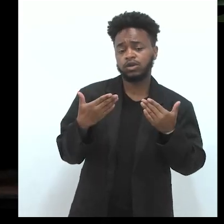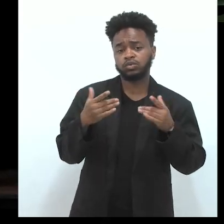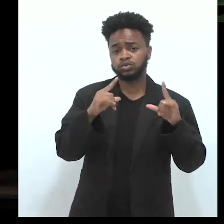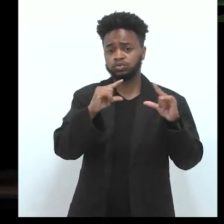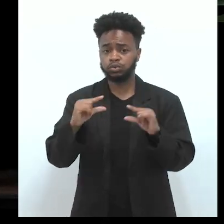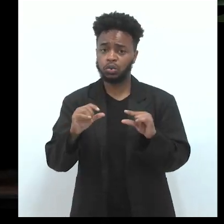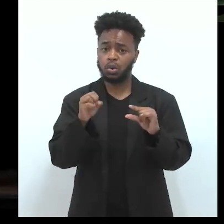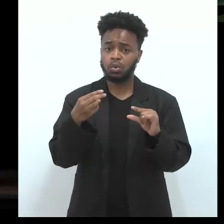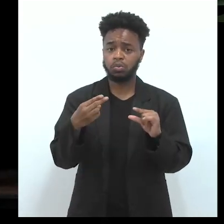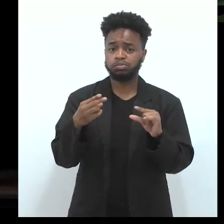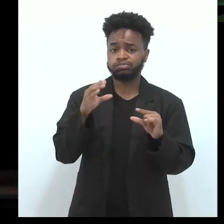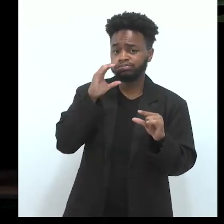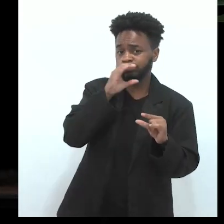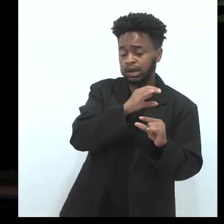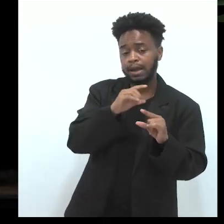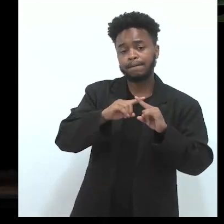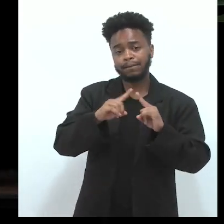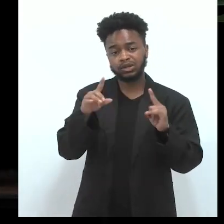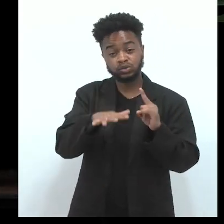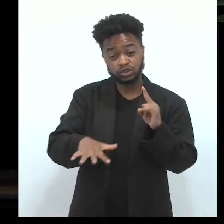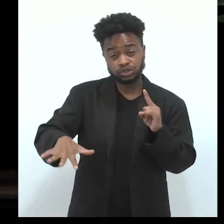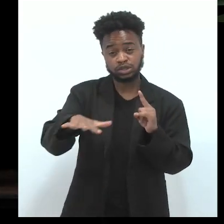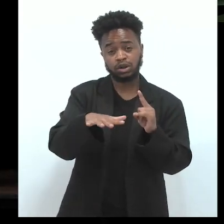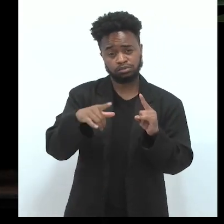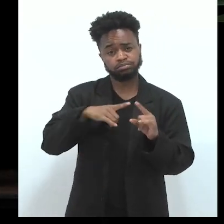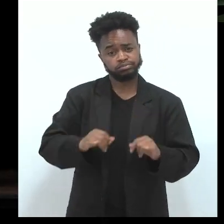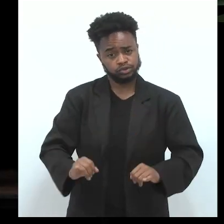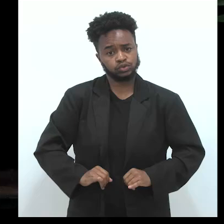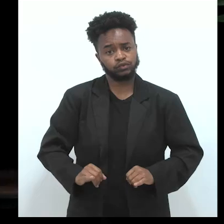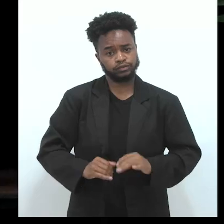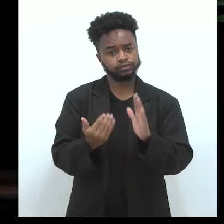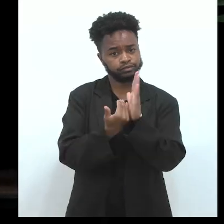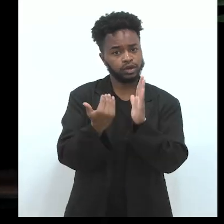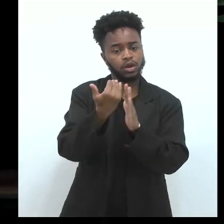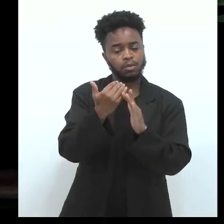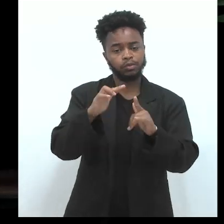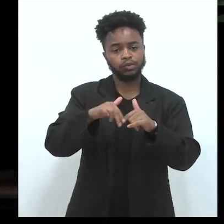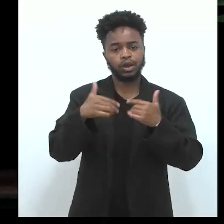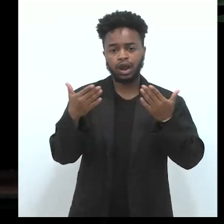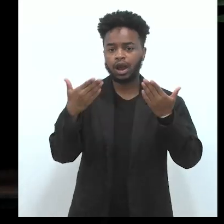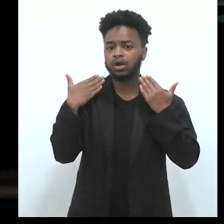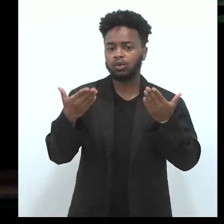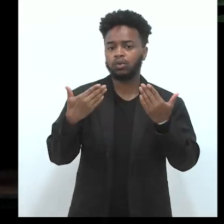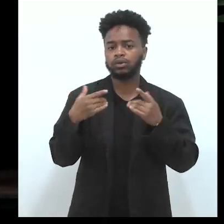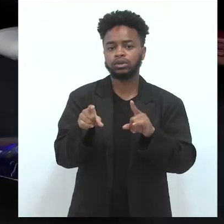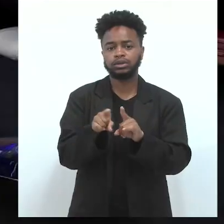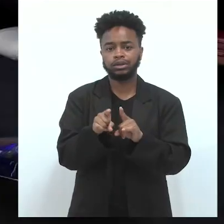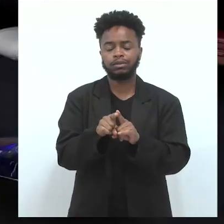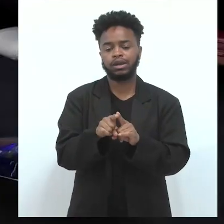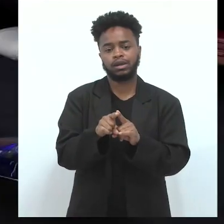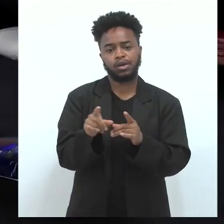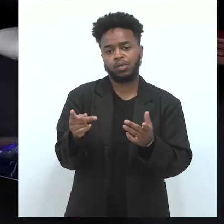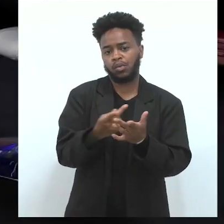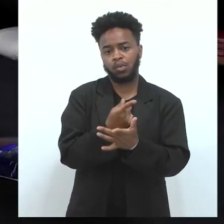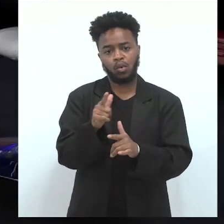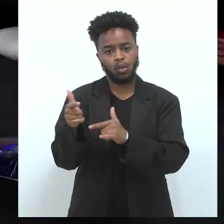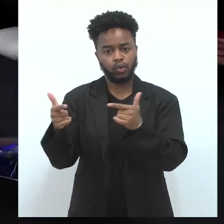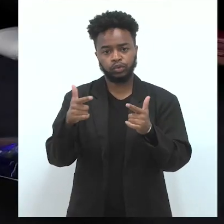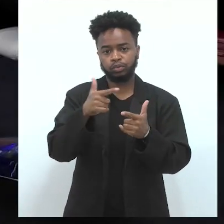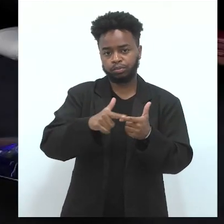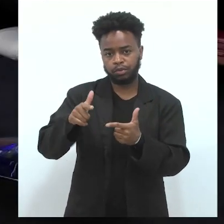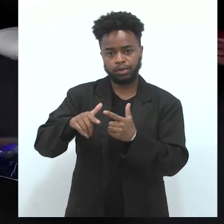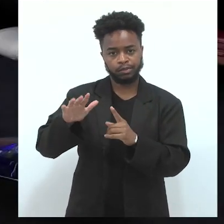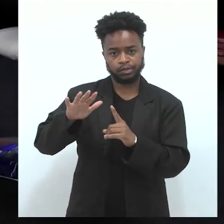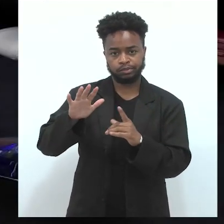quente, mas no cômputo geral, vamos sofrer bastante com ondas de calor e com eventos